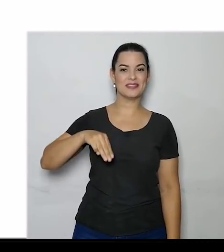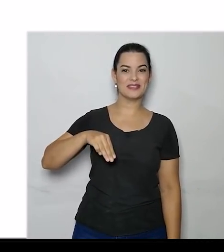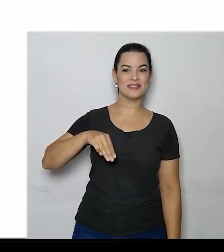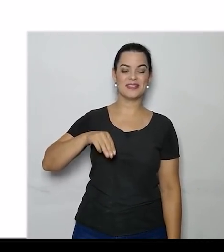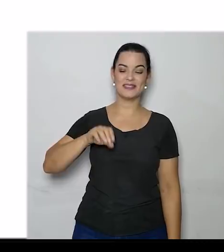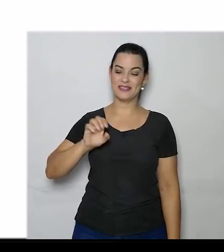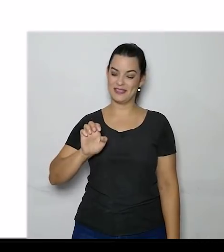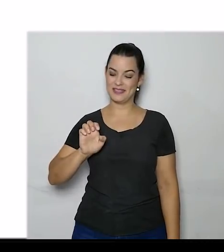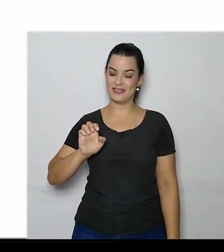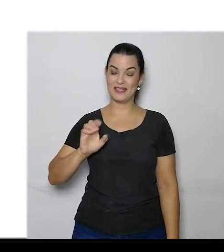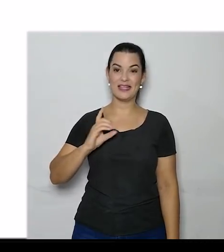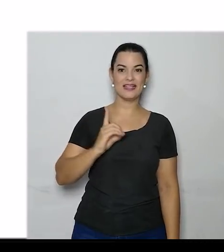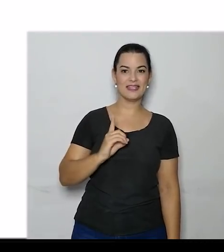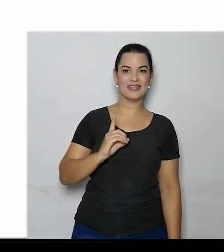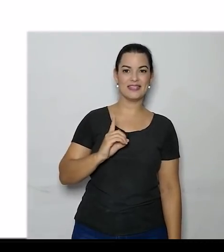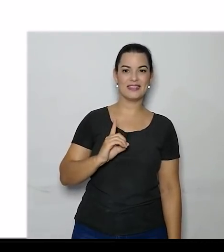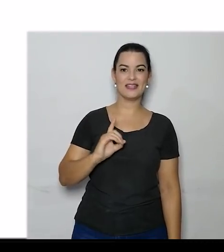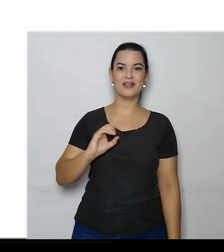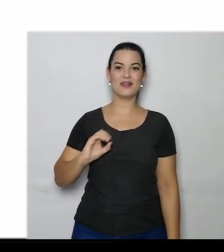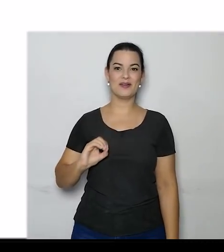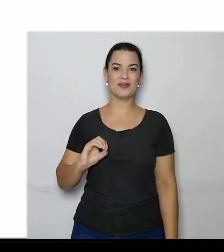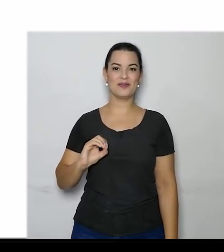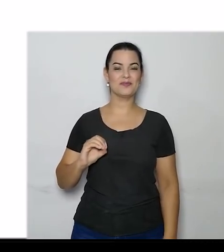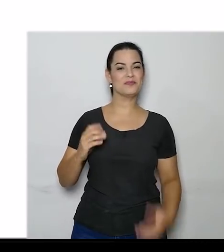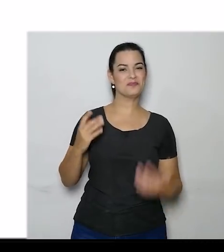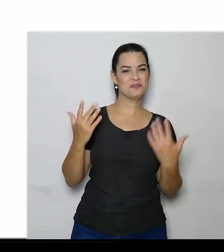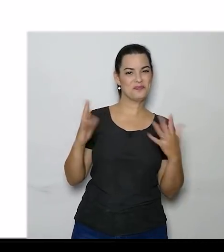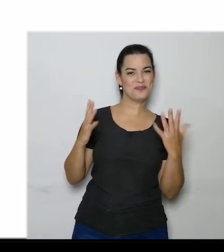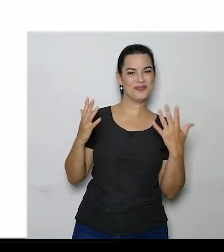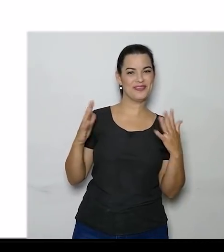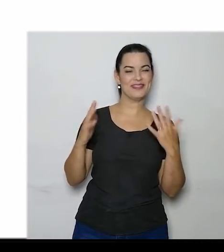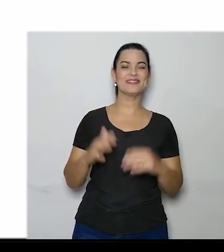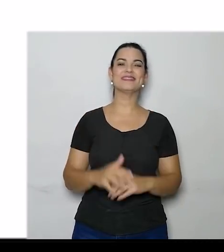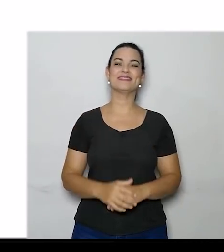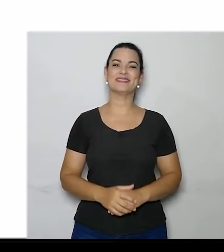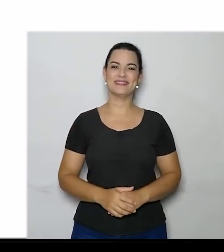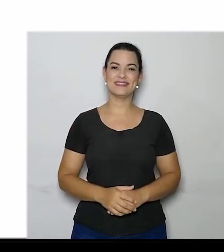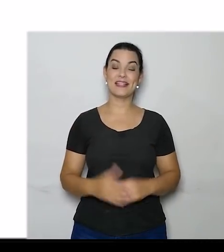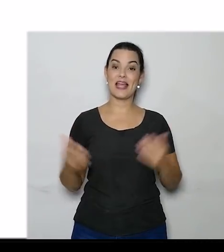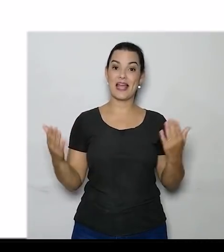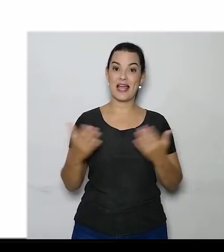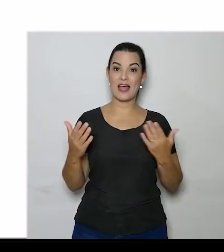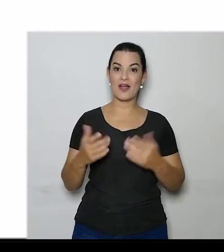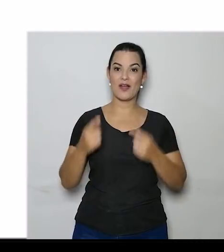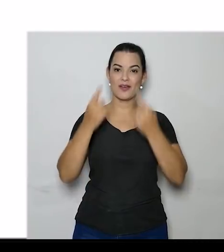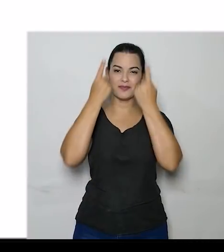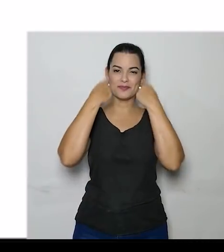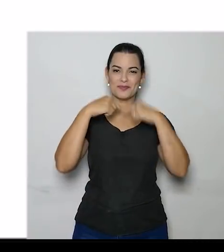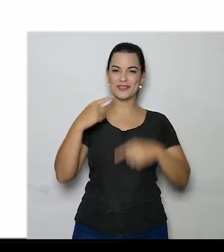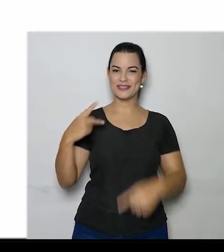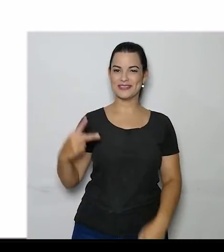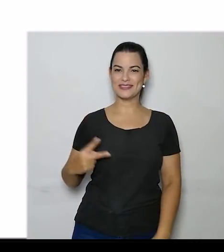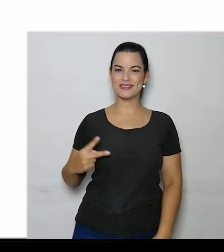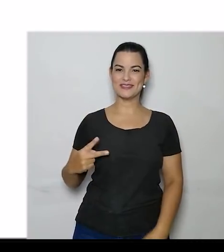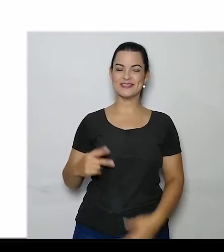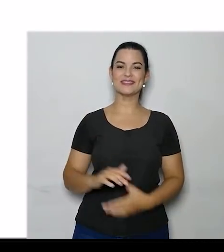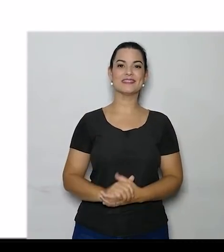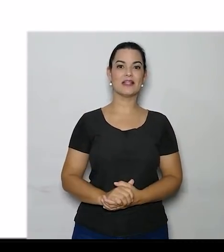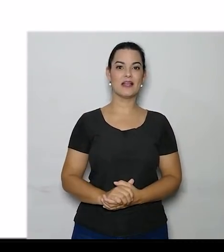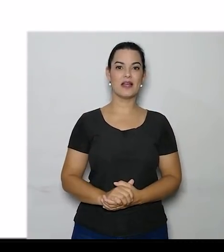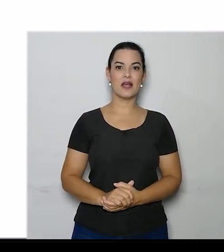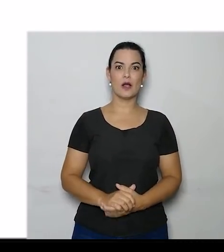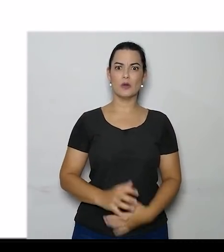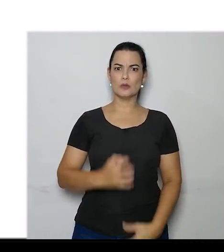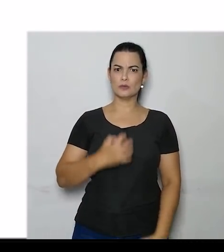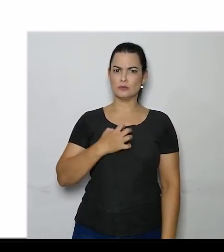M-E-D-O. Medo. Muito bem. Agora nós vamos para a nossa segunda carinha. Carinha de